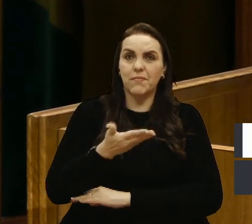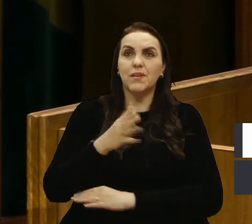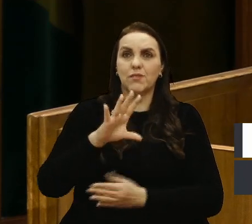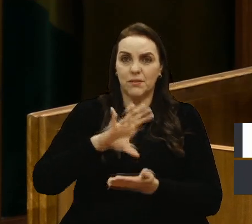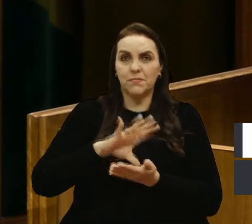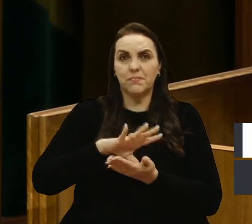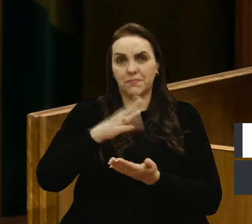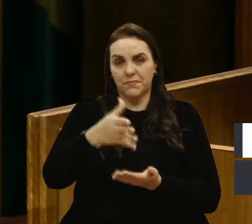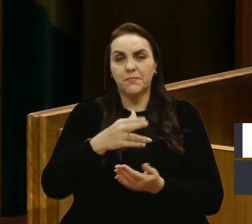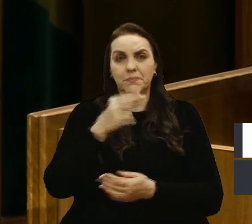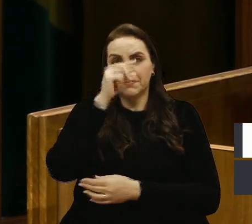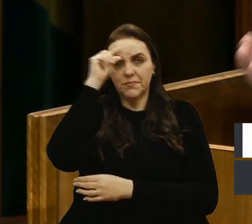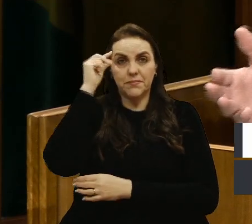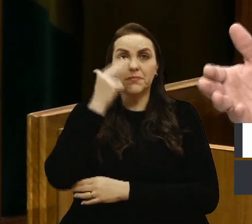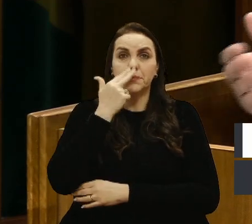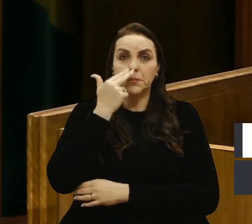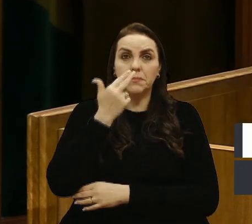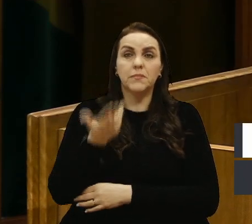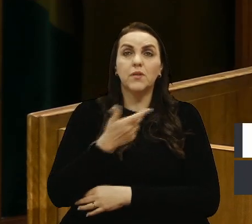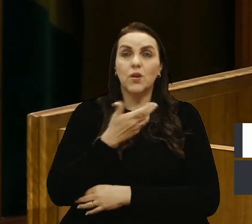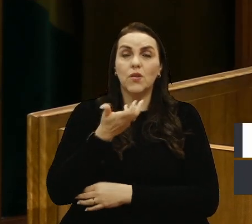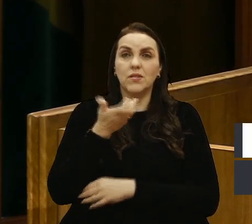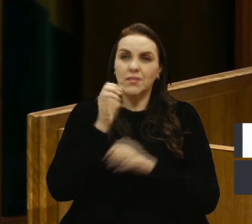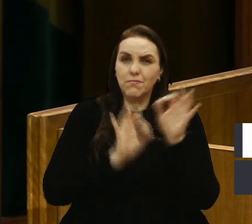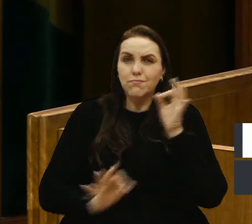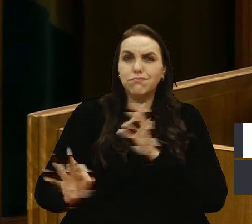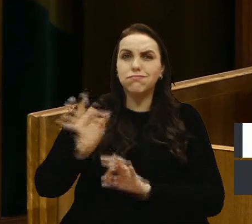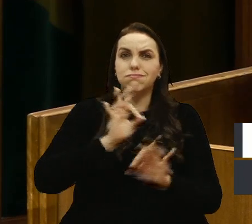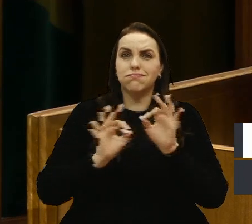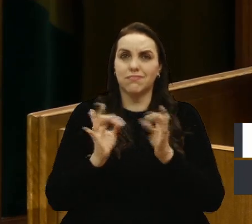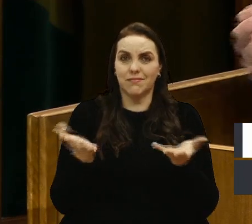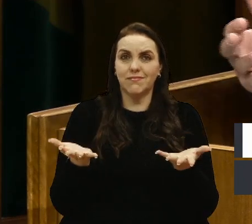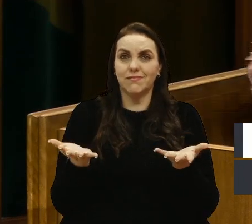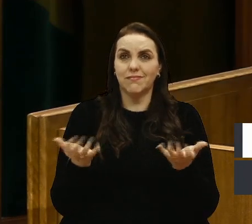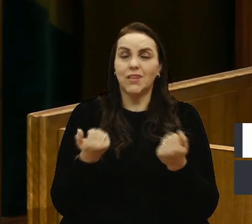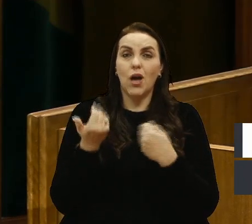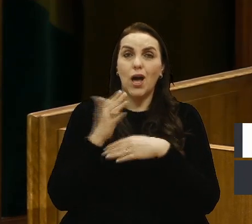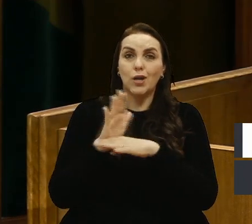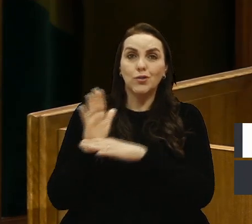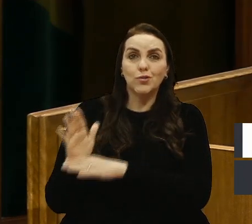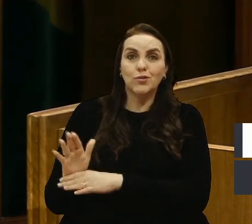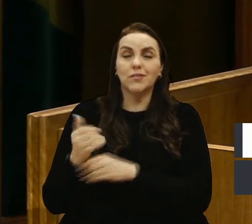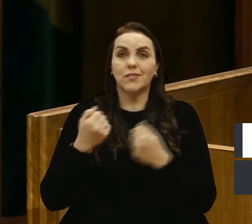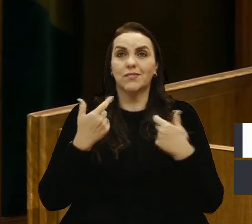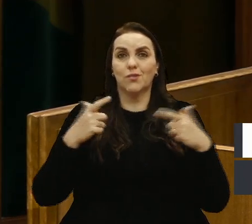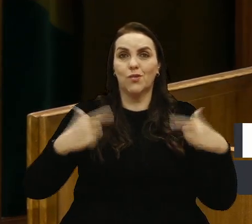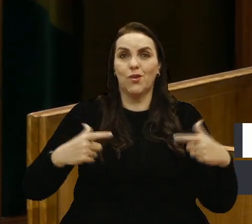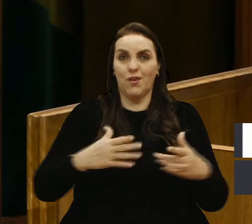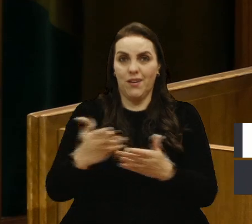Lobato, que eles conseguiram revitalizar aquela praça e estão ajudando muito naquele local.